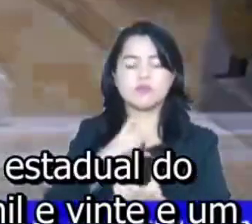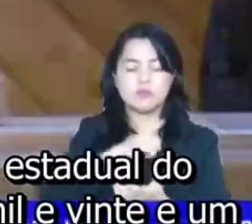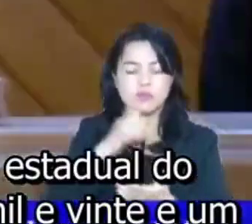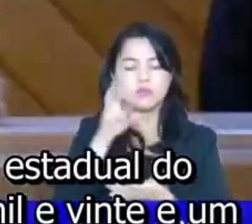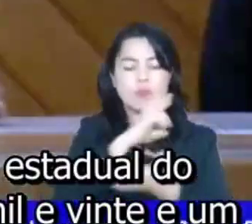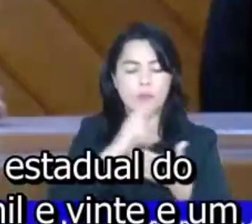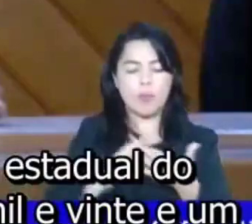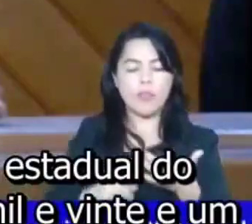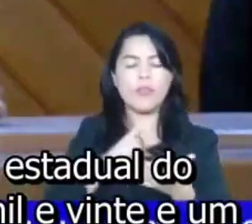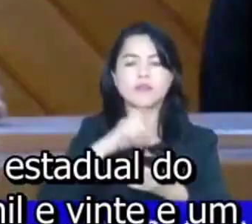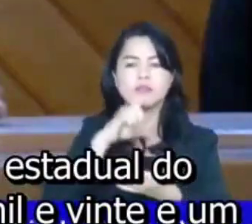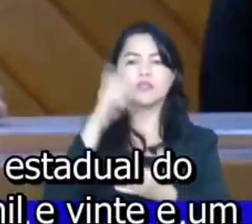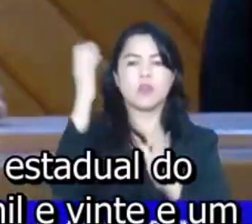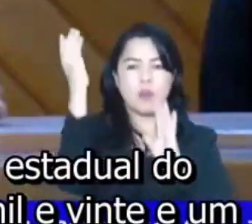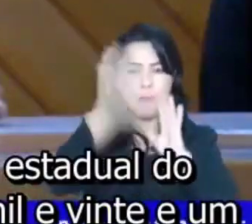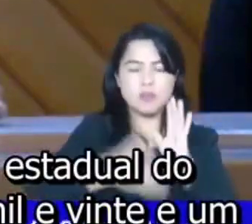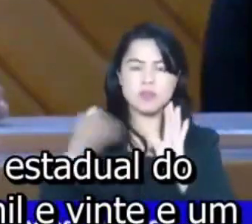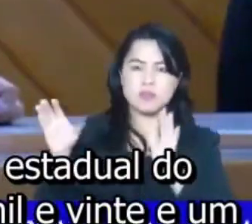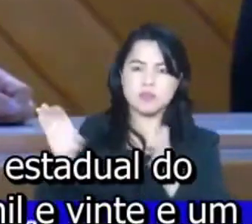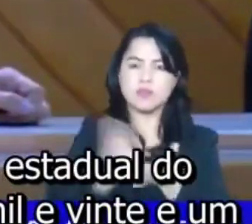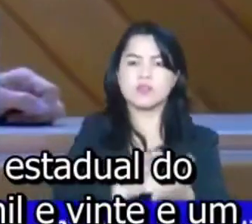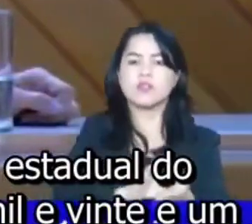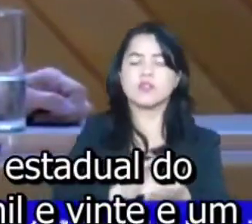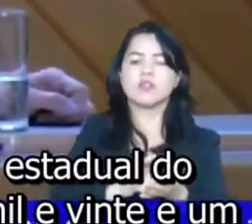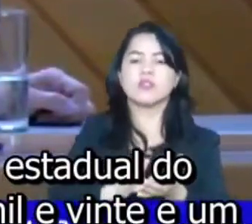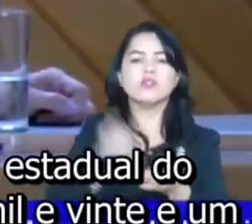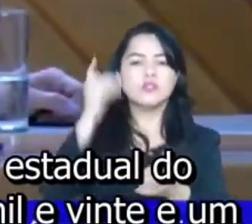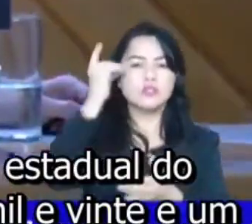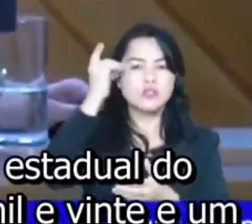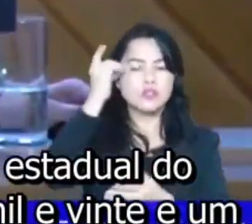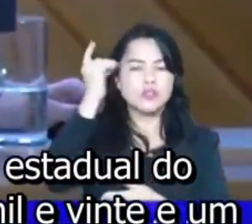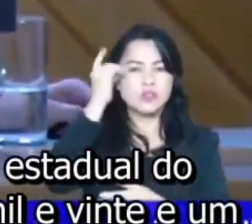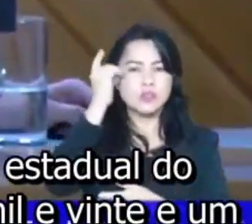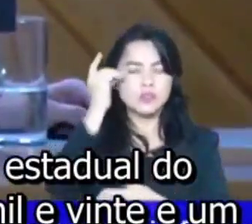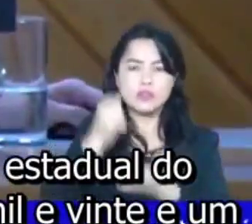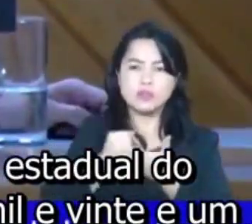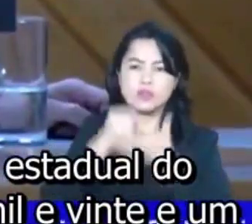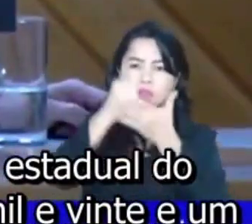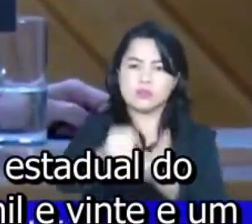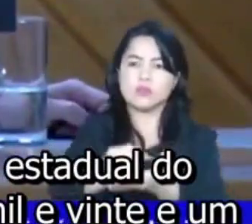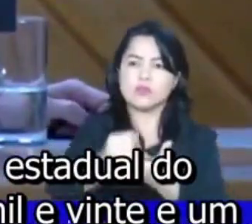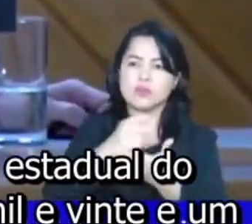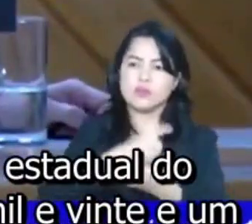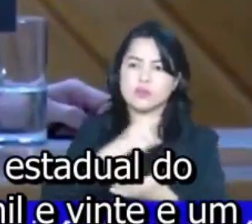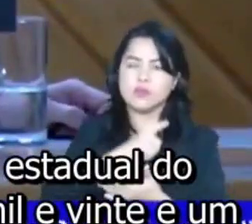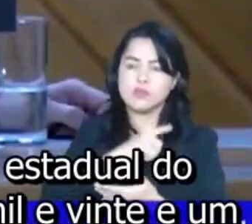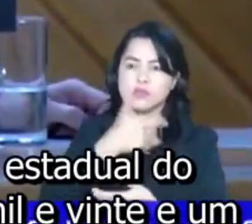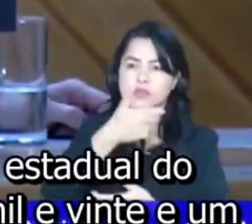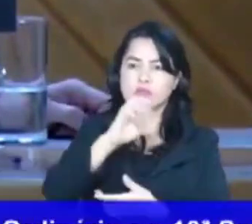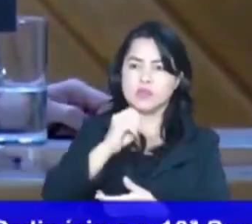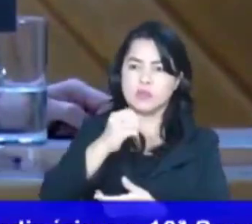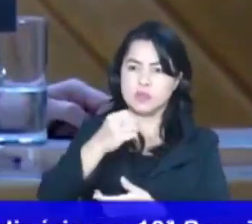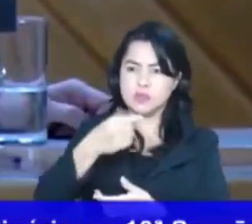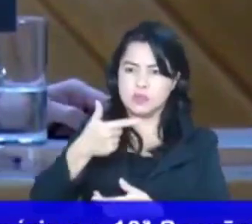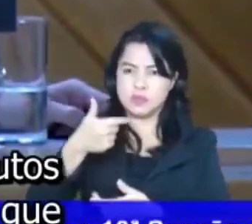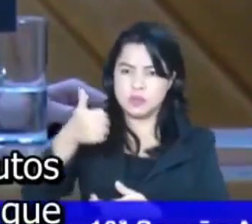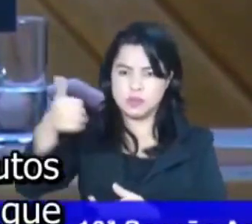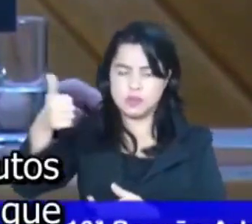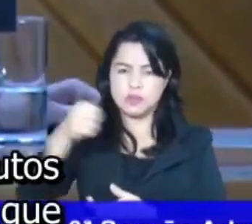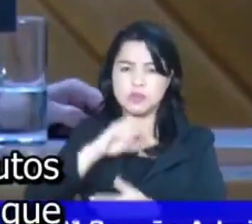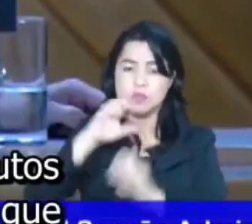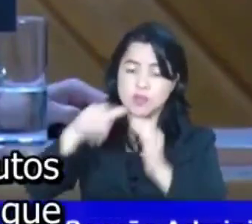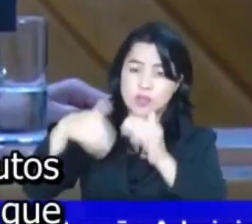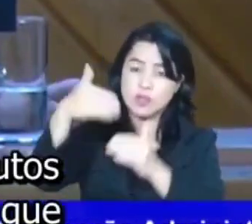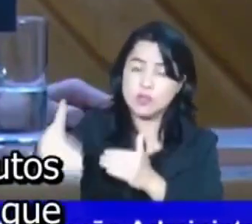de prestação de Foco, contas doutora anual Paola do Diretório Santos. Estadual do Rede Sustentabilidade relativo ao exercício financeiro de 2021.